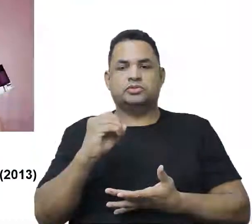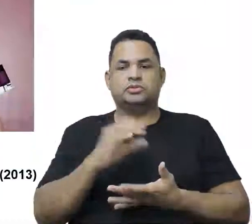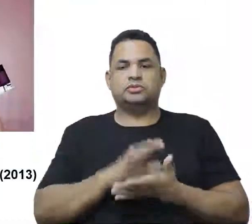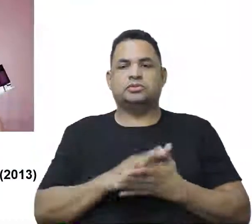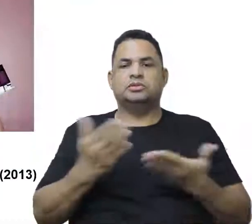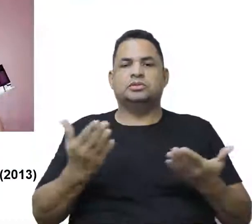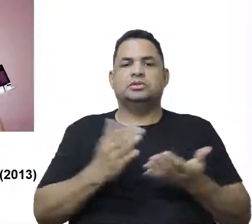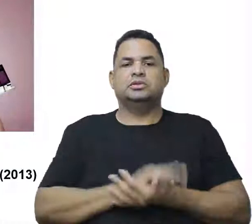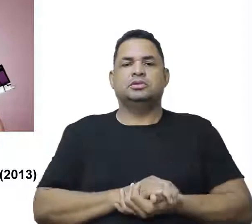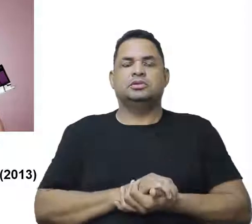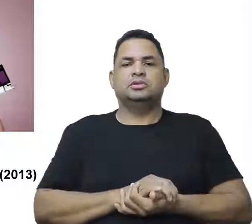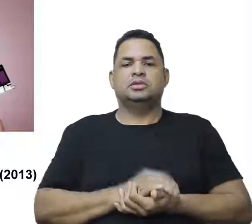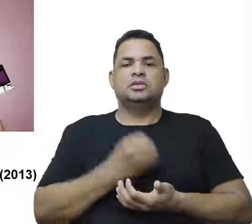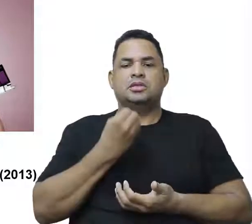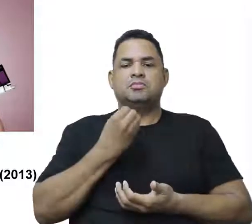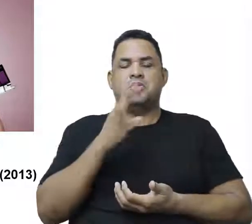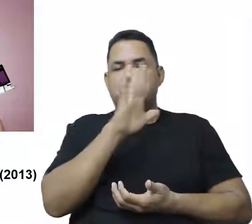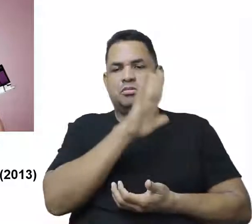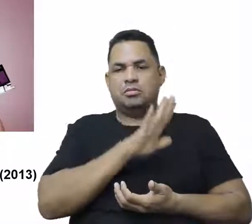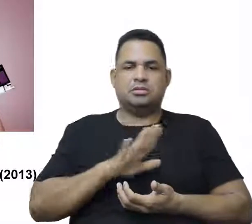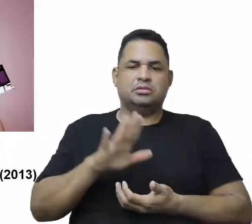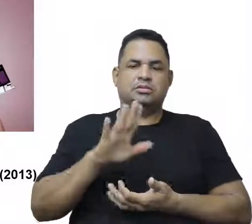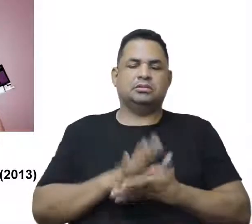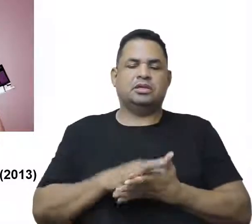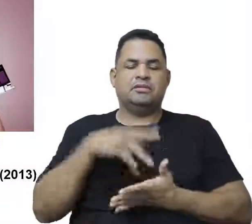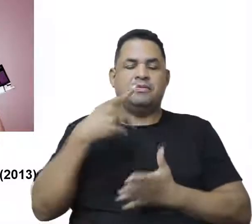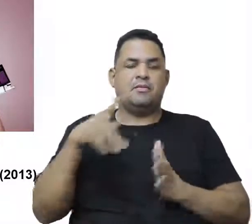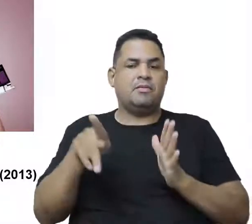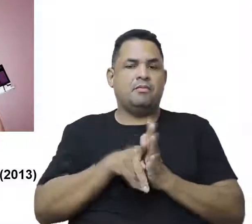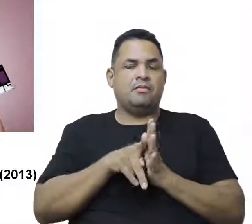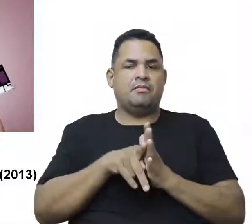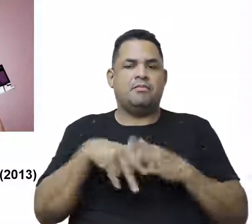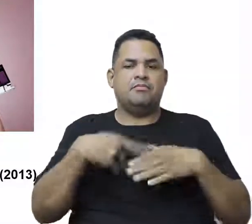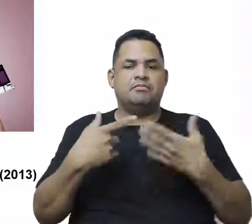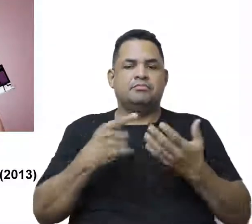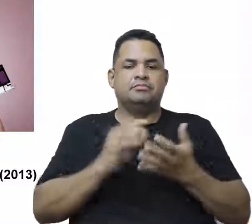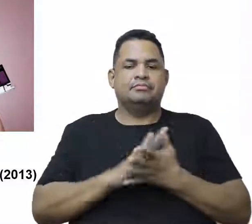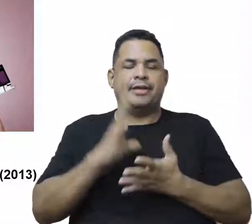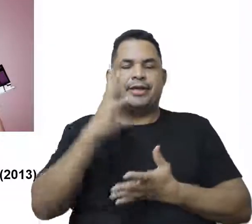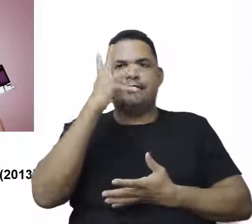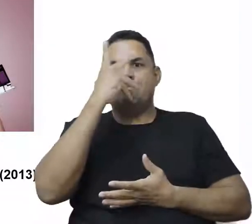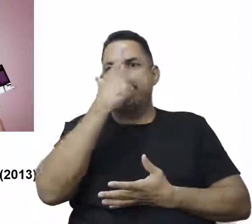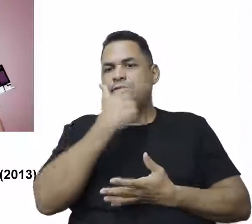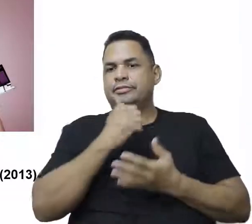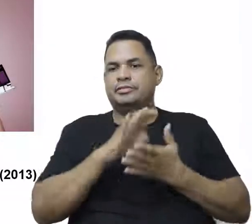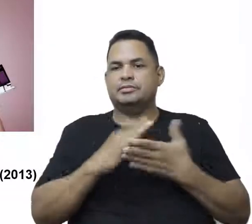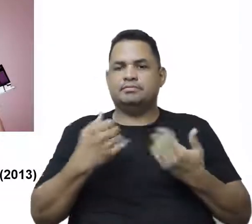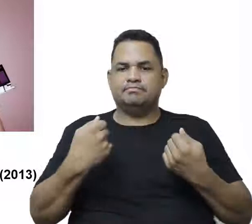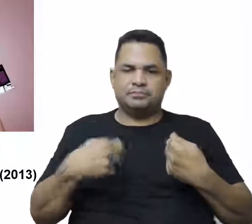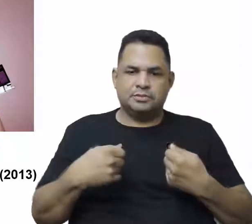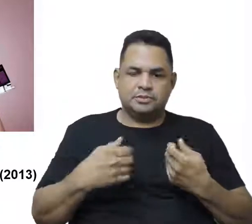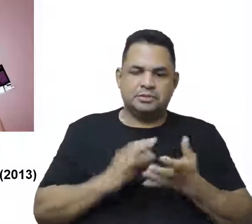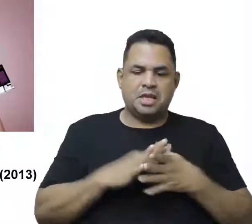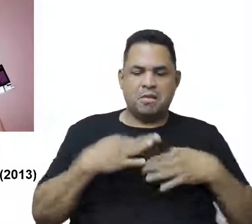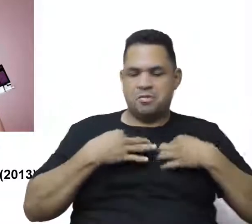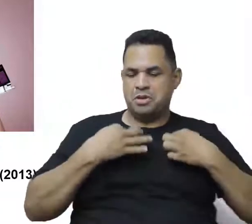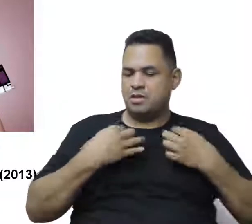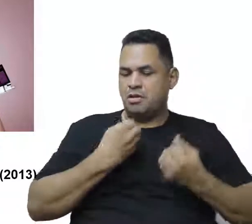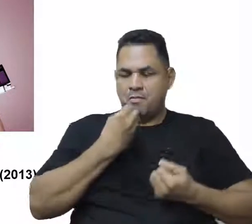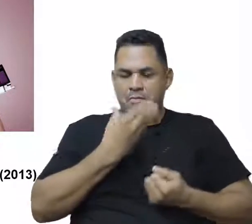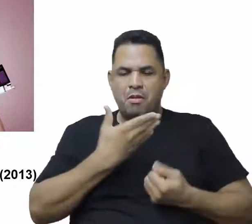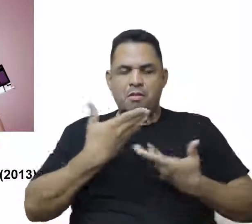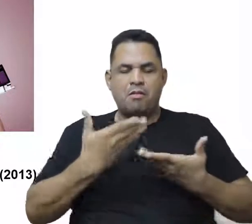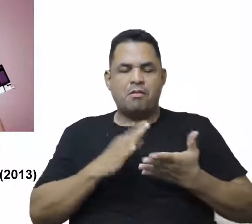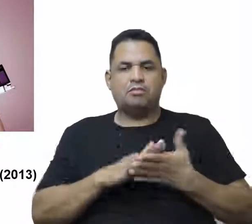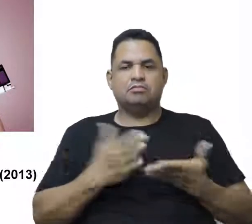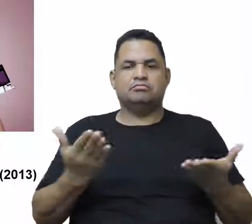sua entrevista. E essa boa imagem aí não está falando especificamente que a pessoa tem que ter uma beleza natural, e sim que ela deve estar bem vestida, se